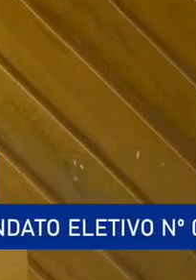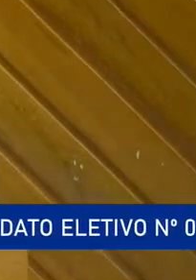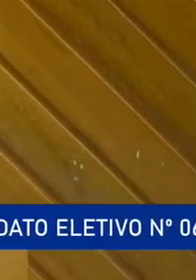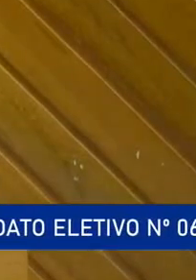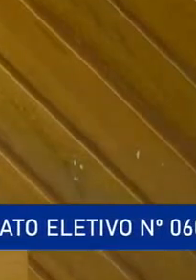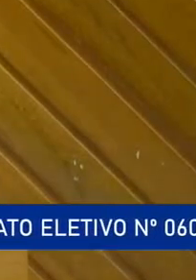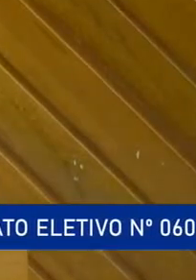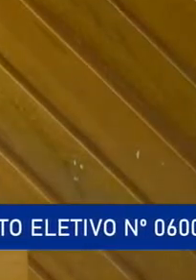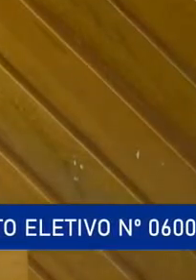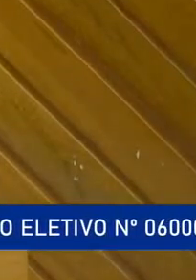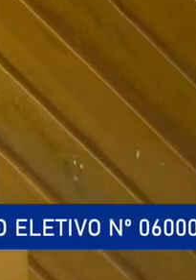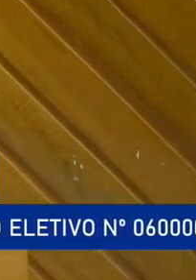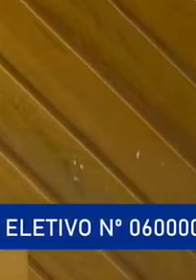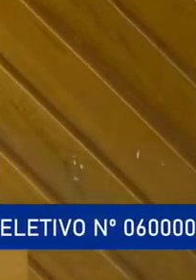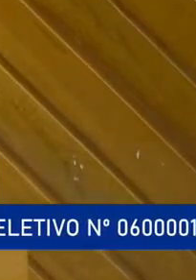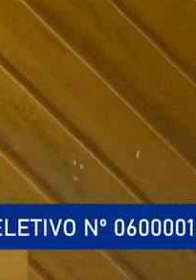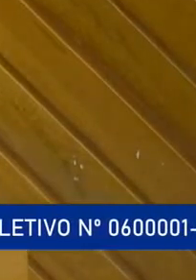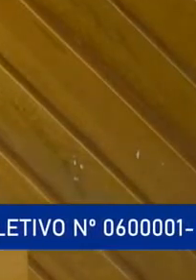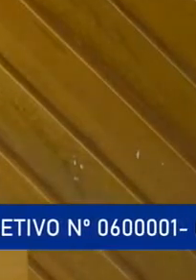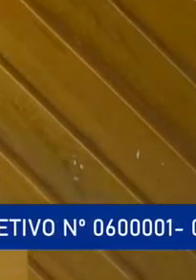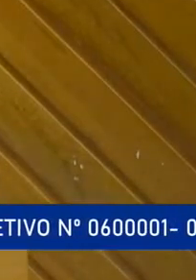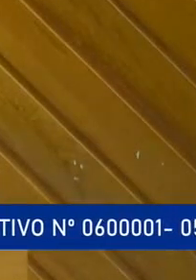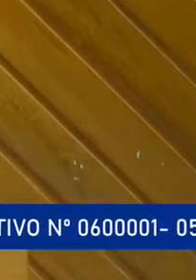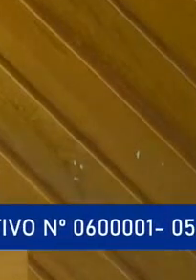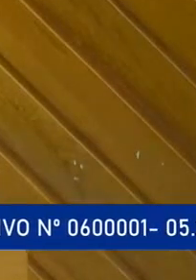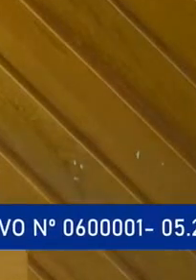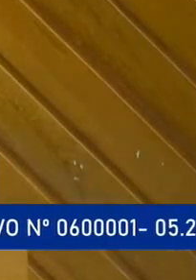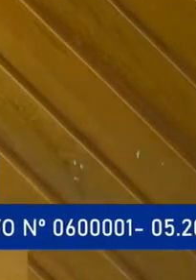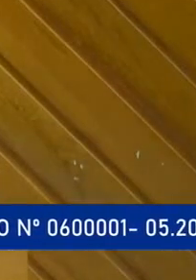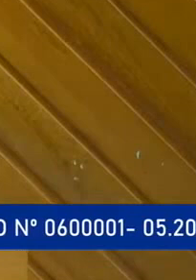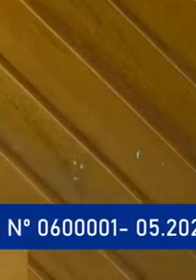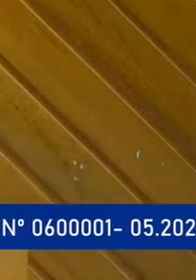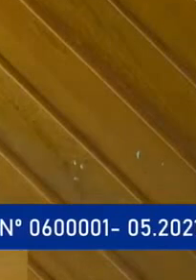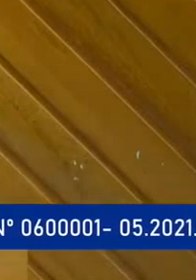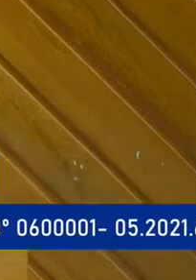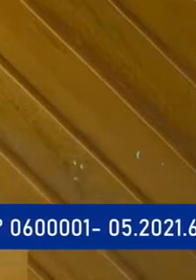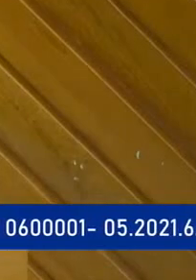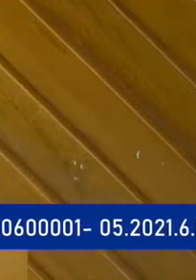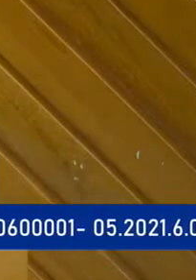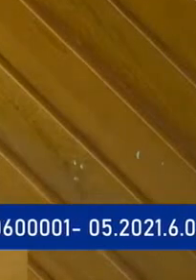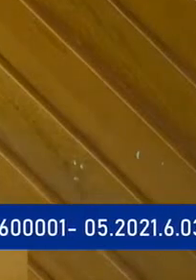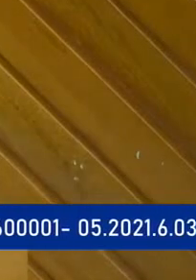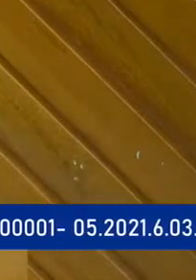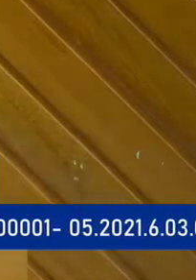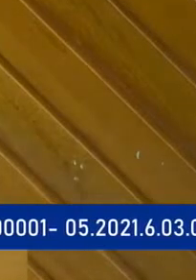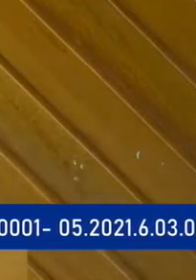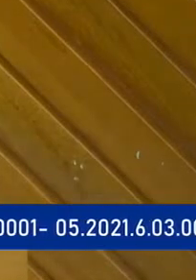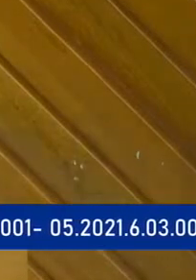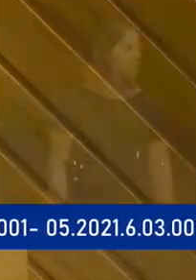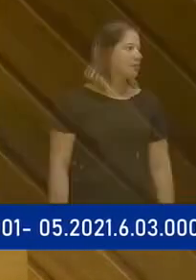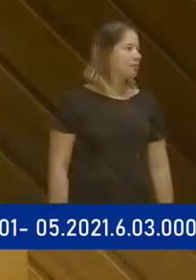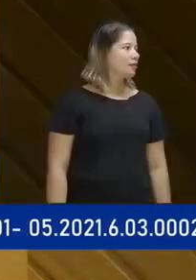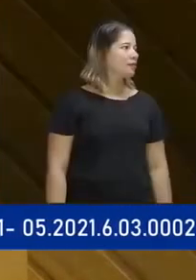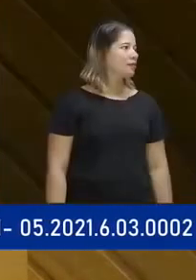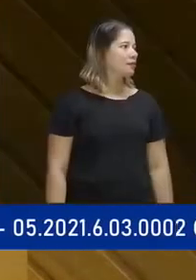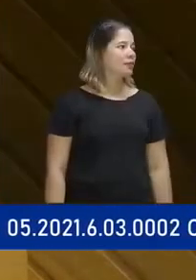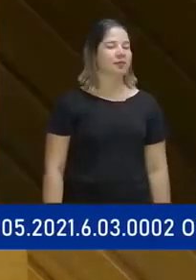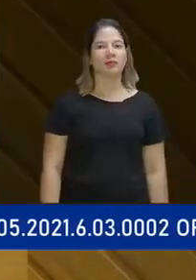Já que isso não aconteceu, eu acredito até que foi uma atitude de má-fé do mesmo.